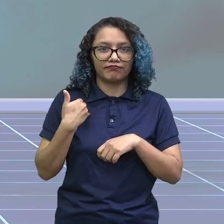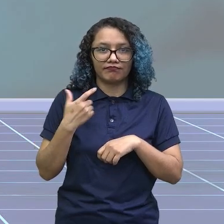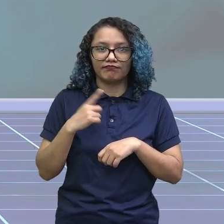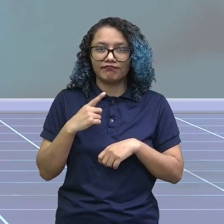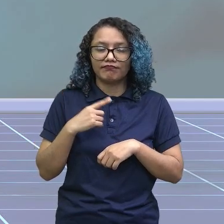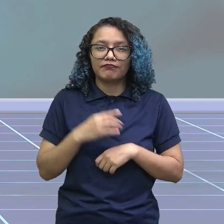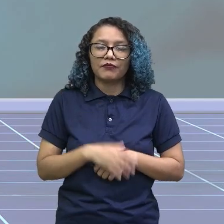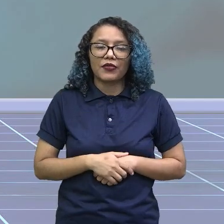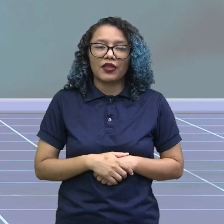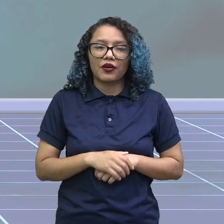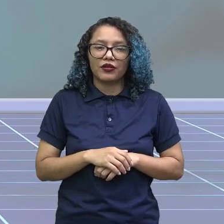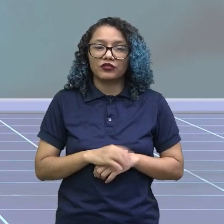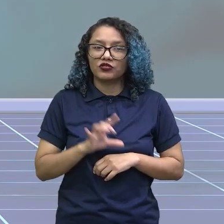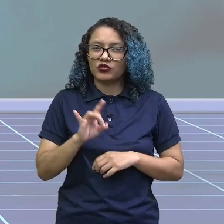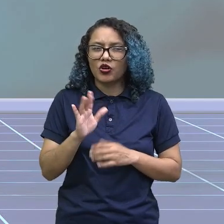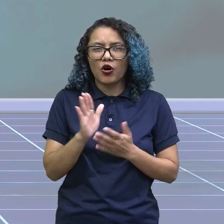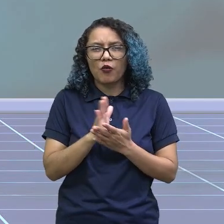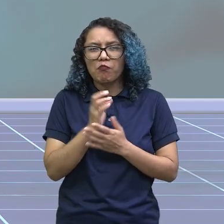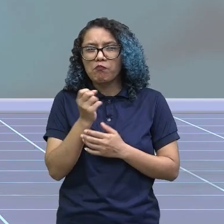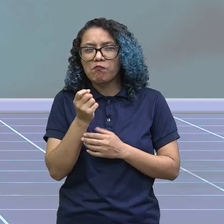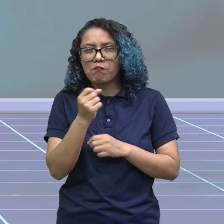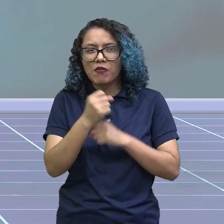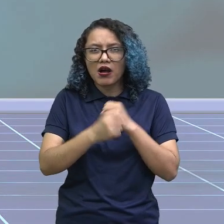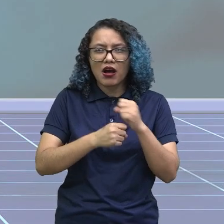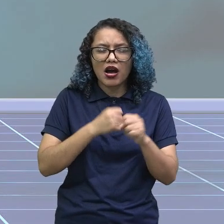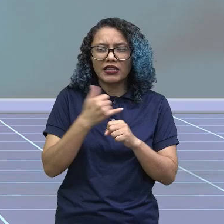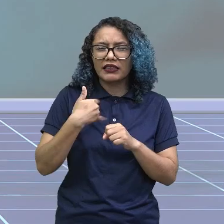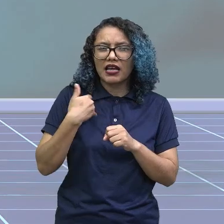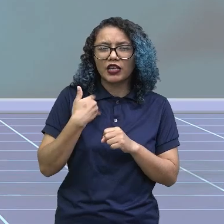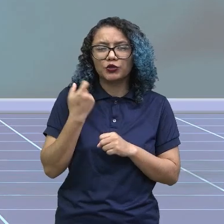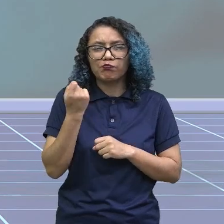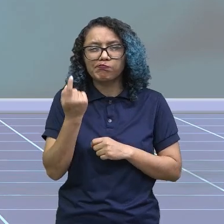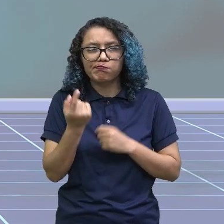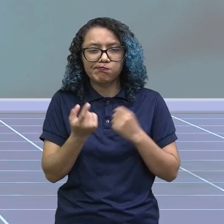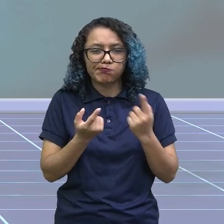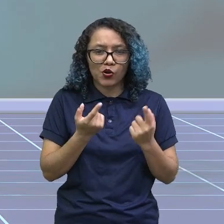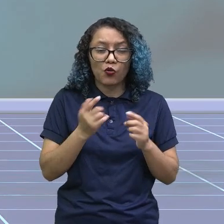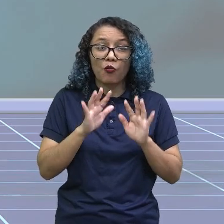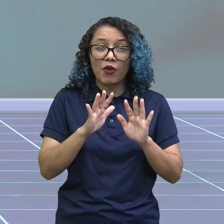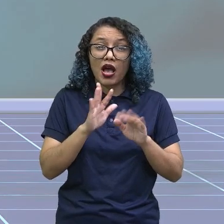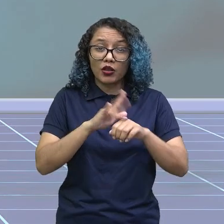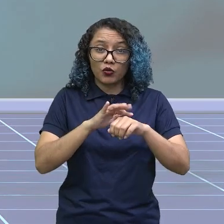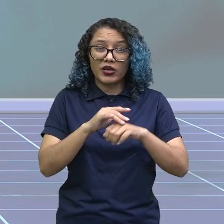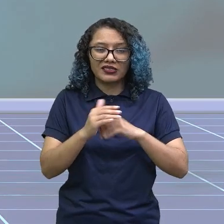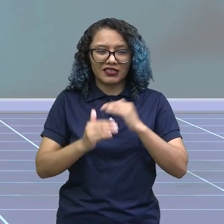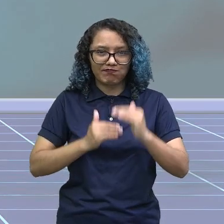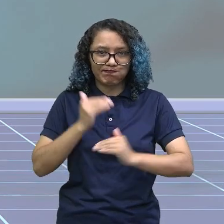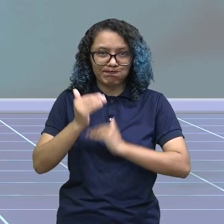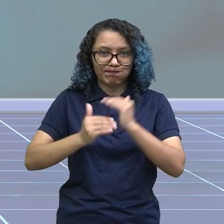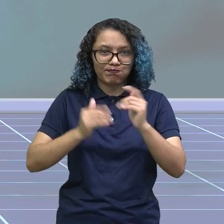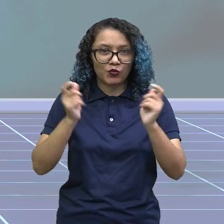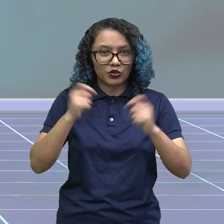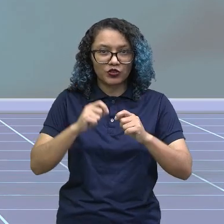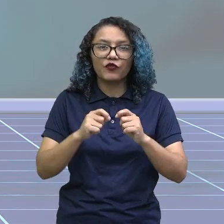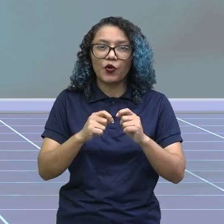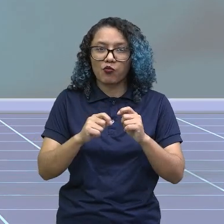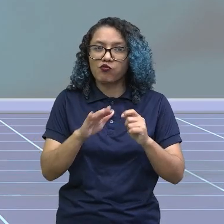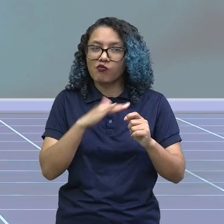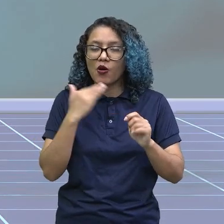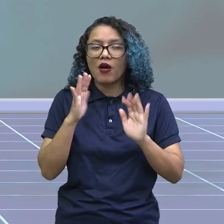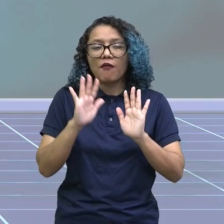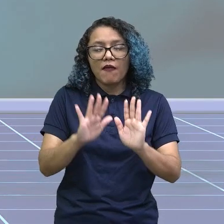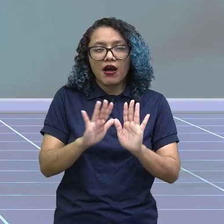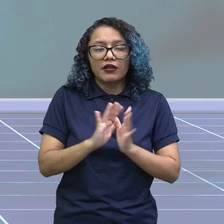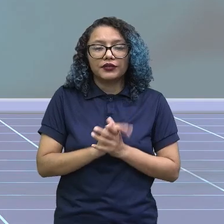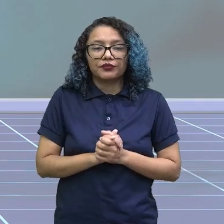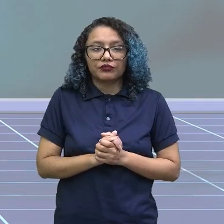com os médicos, apenas mais alguns anos, né? Até essa doença ser progressiva ao ponto de levá-lo à morte, mas